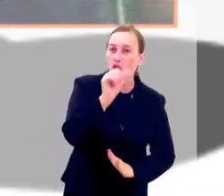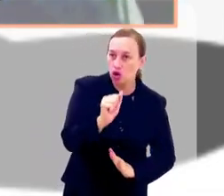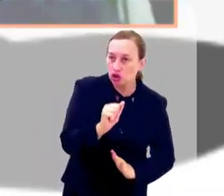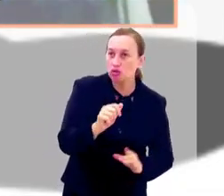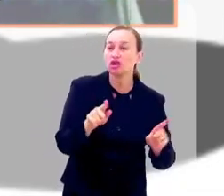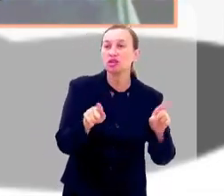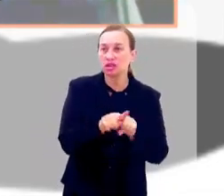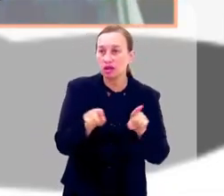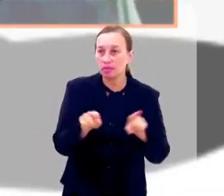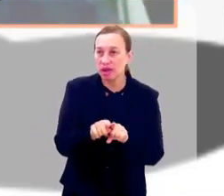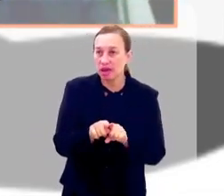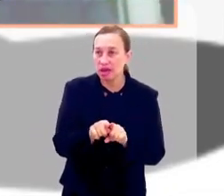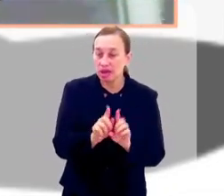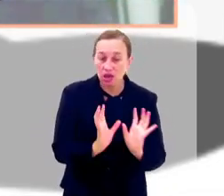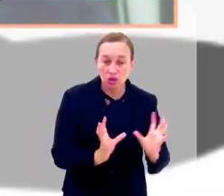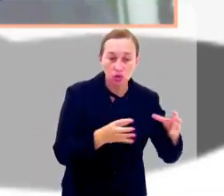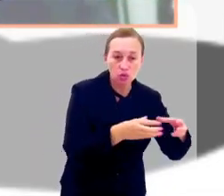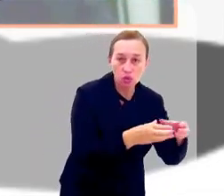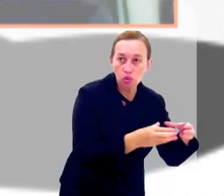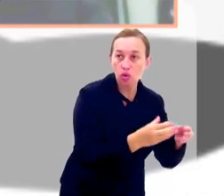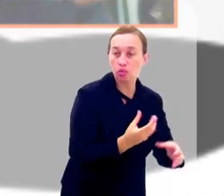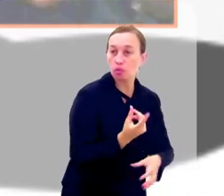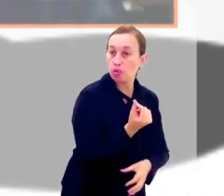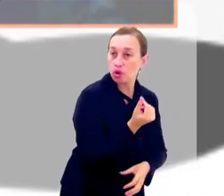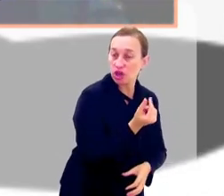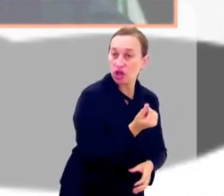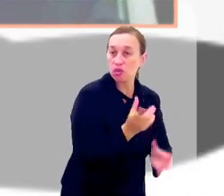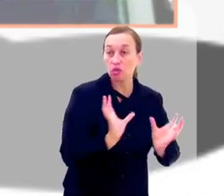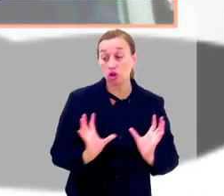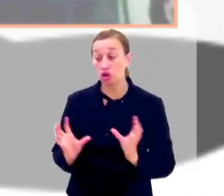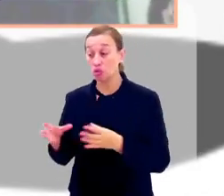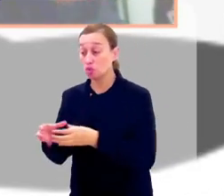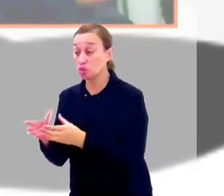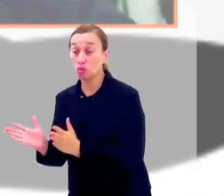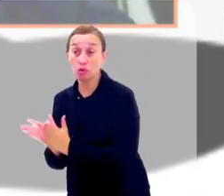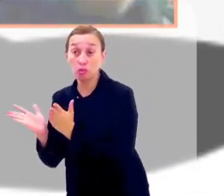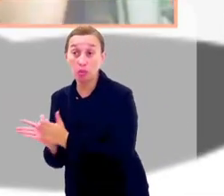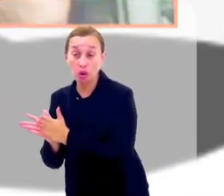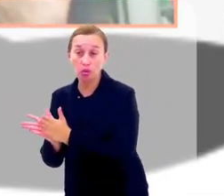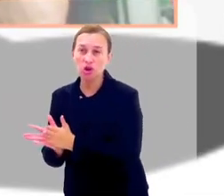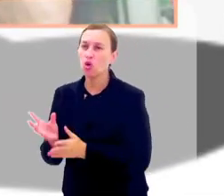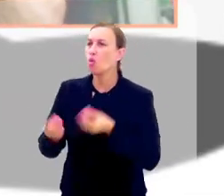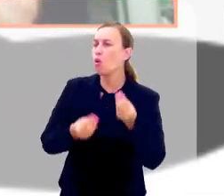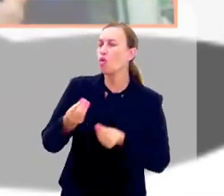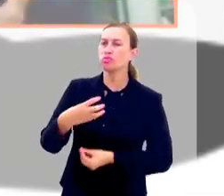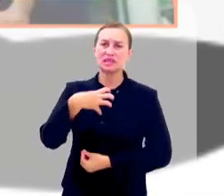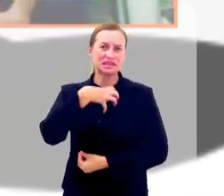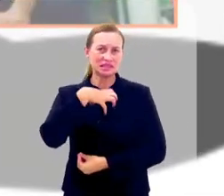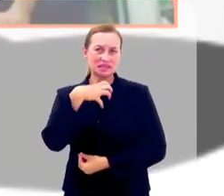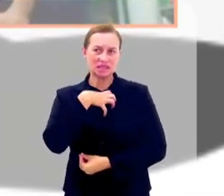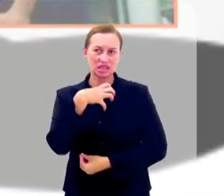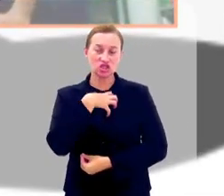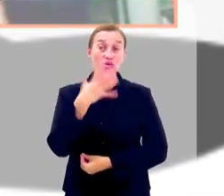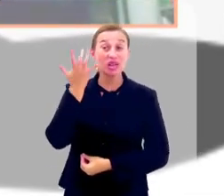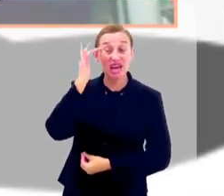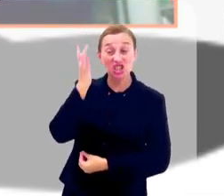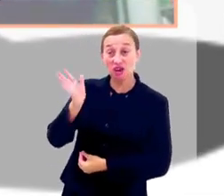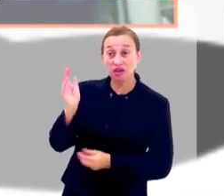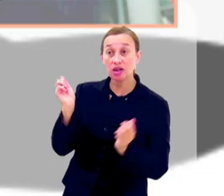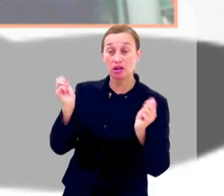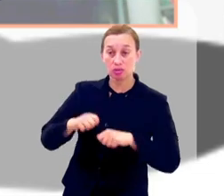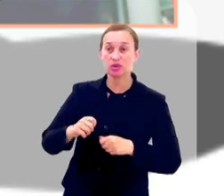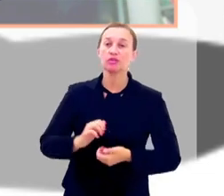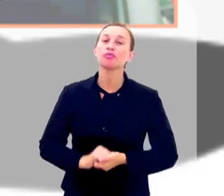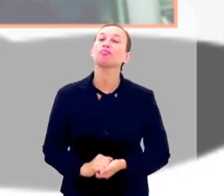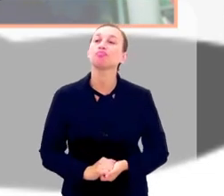biológico, quanto das condições sociais, econômicas e do que a pessoa se sentia e do que ela